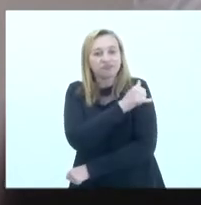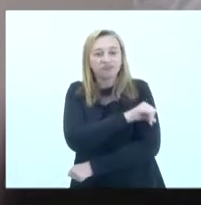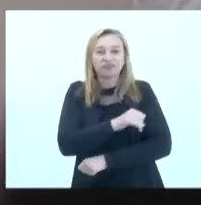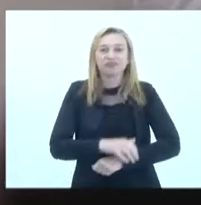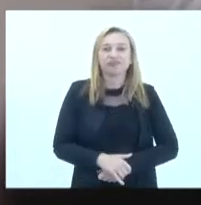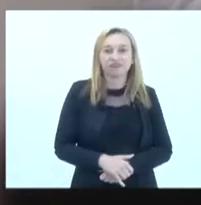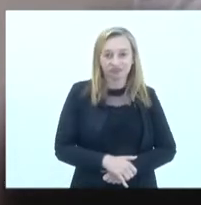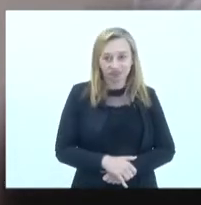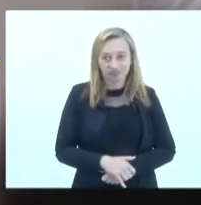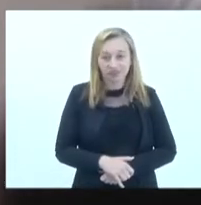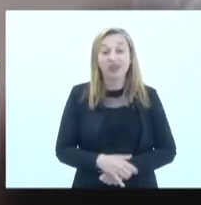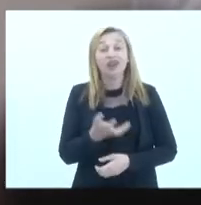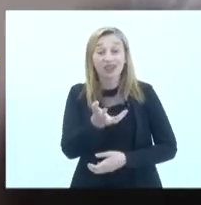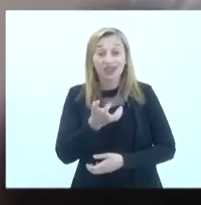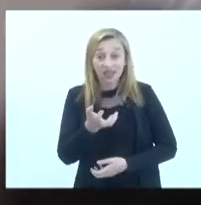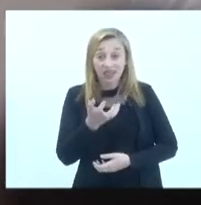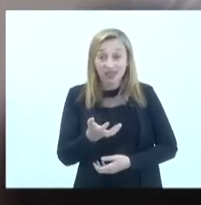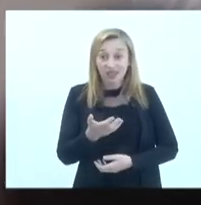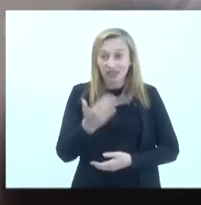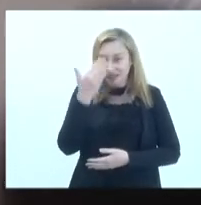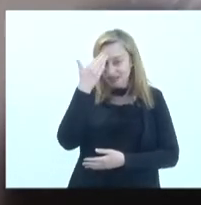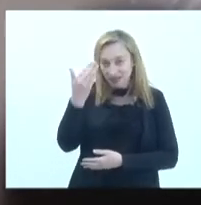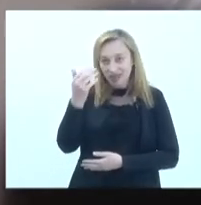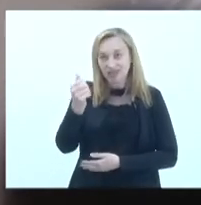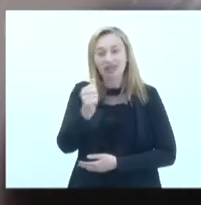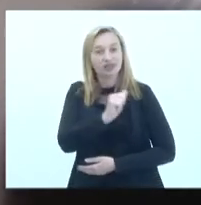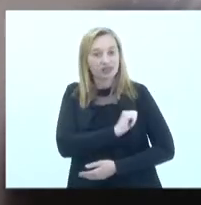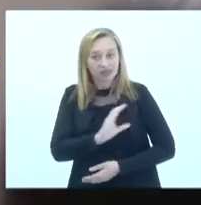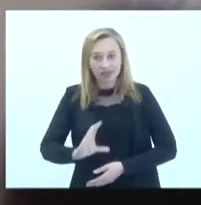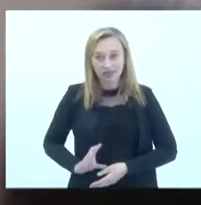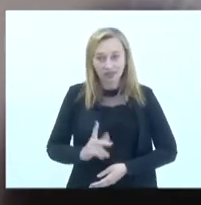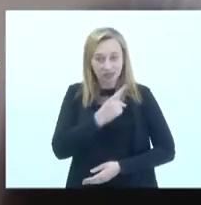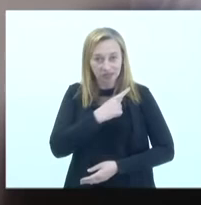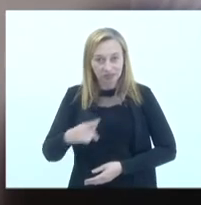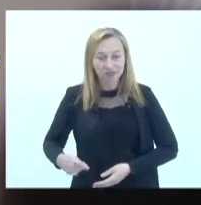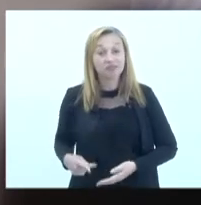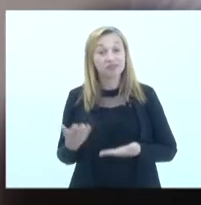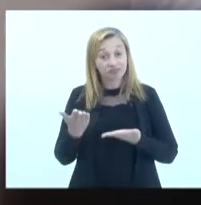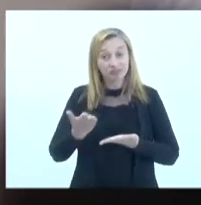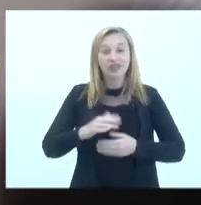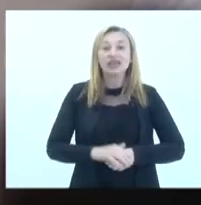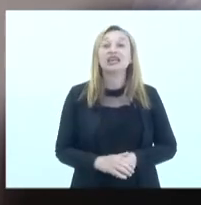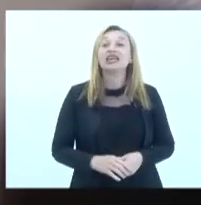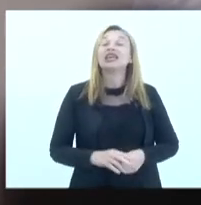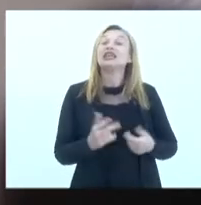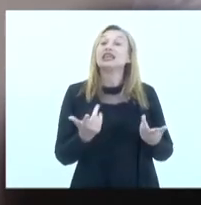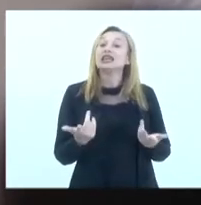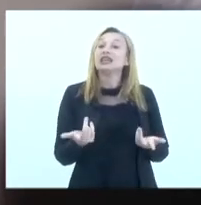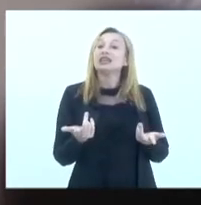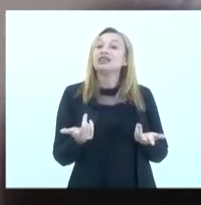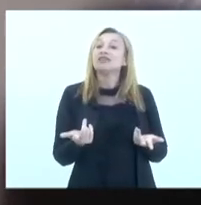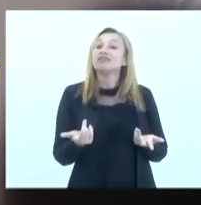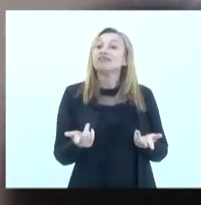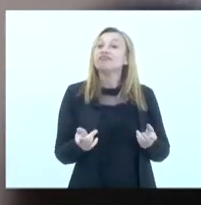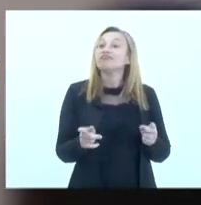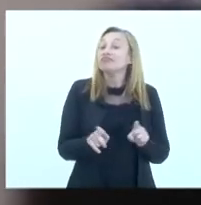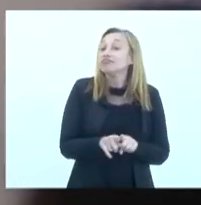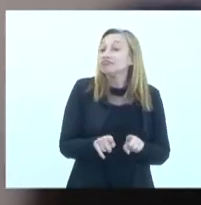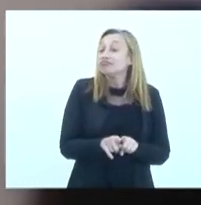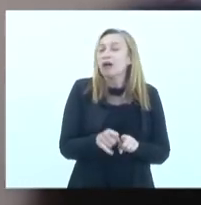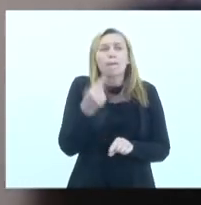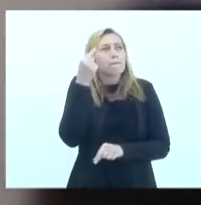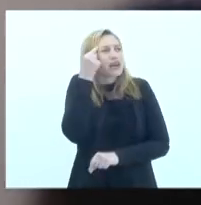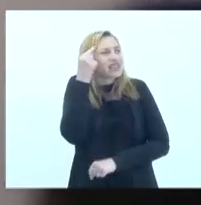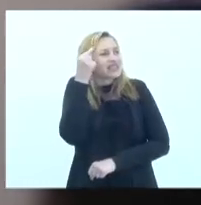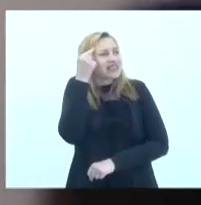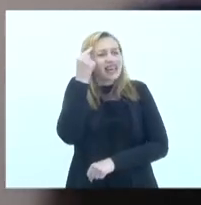e quero cumprimentar o presidente André Siciliano por isso. E nesse contexto de